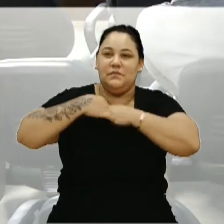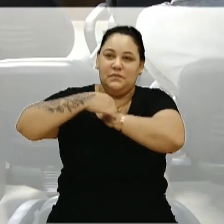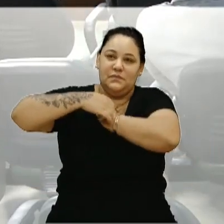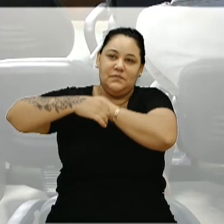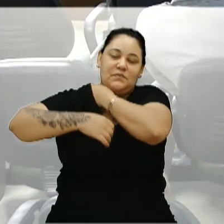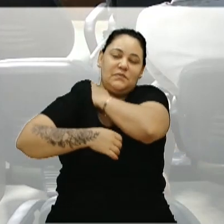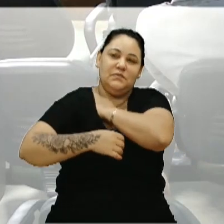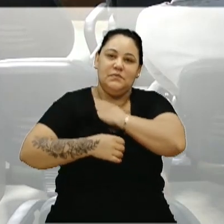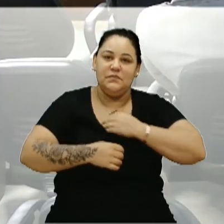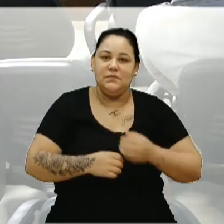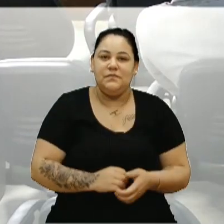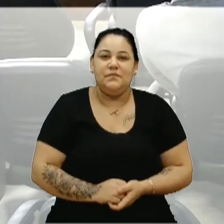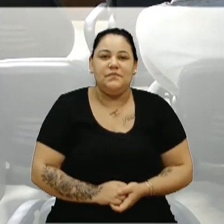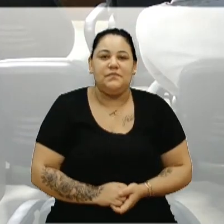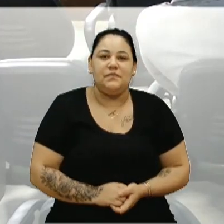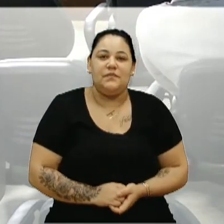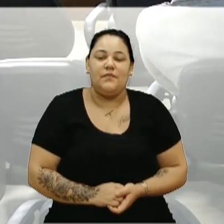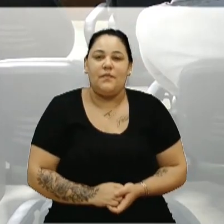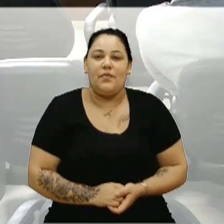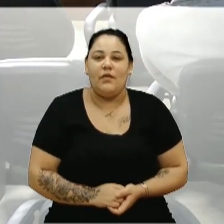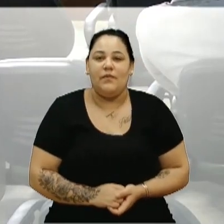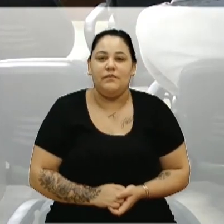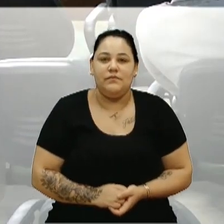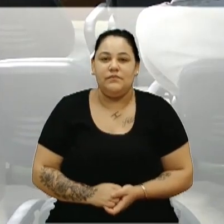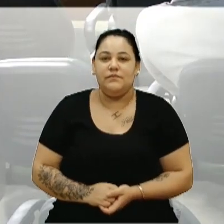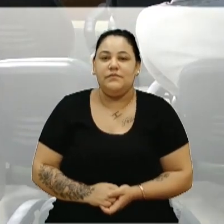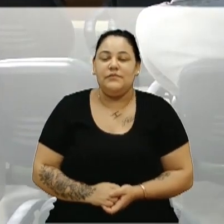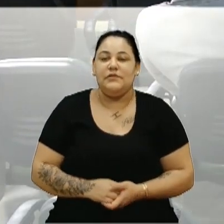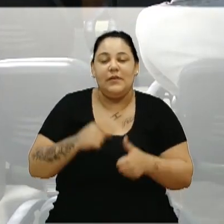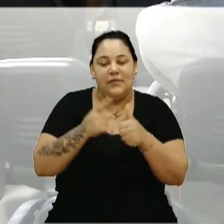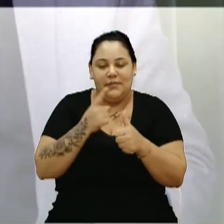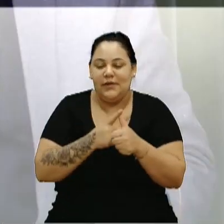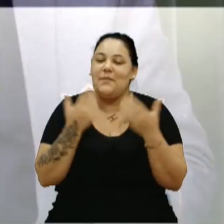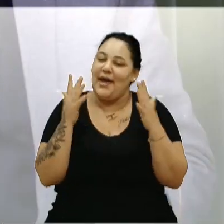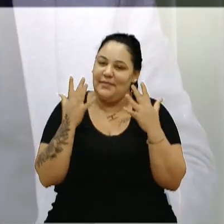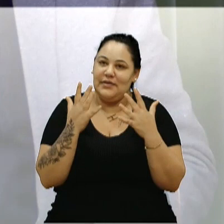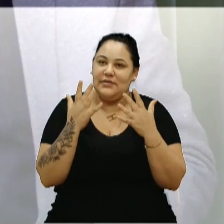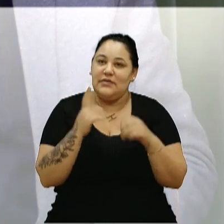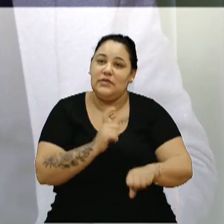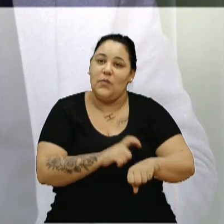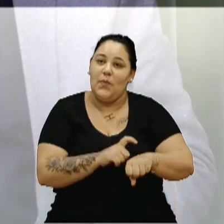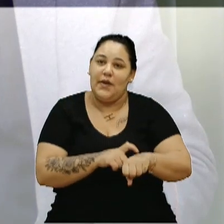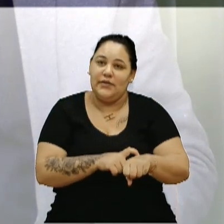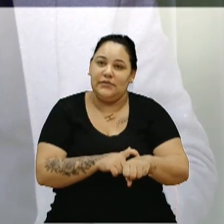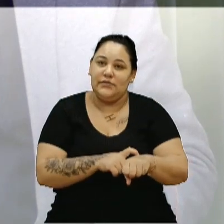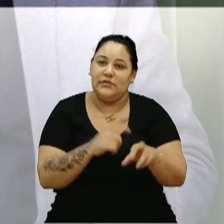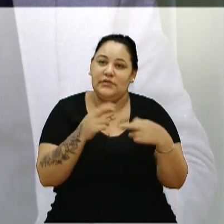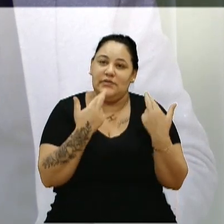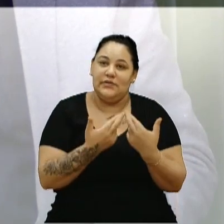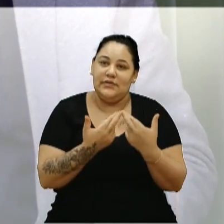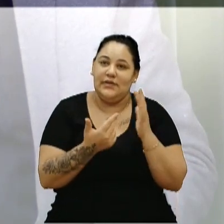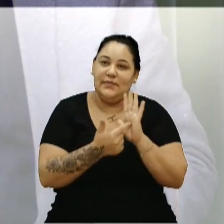Vereadora Tatiane Frisso, em primeiro lugar, parabéns, né? Esse momento sempre importante dessa audiência em que a gente apresenta um pouco dos números